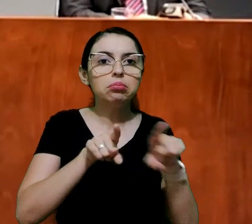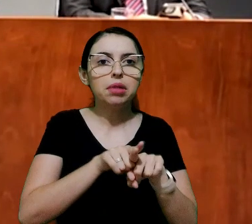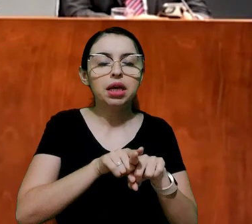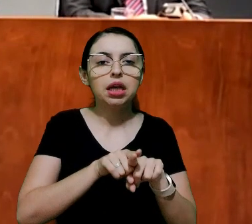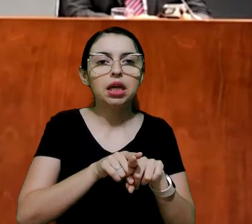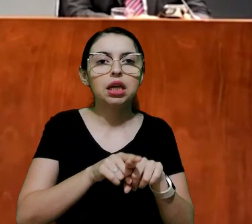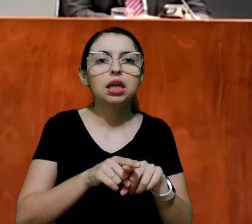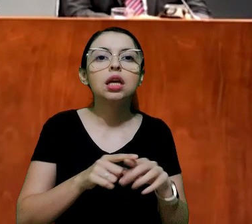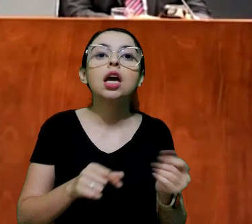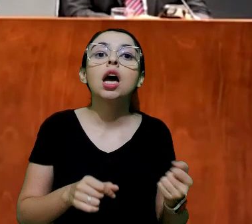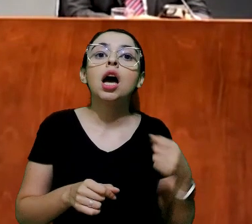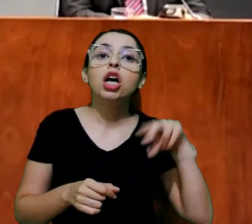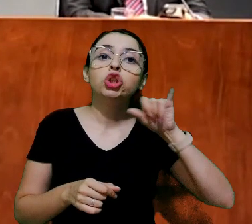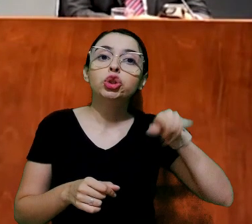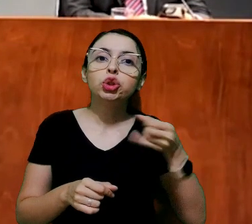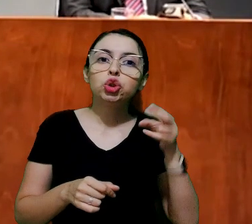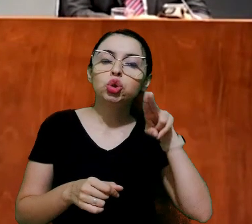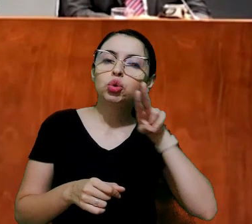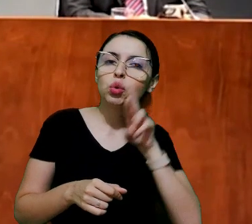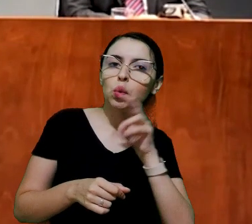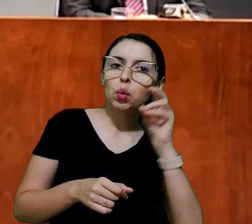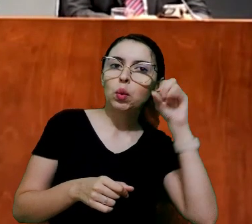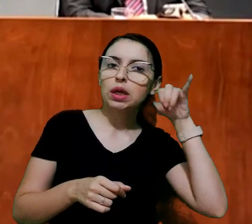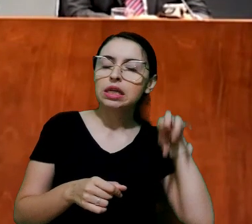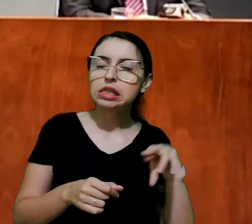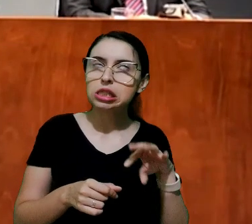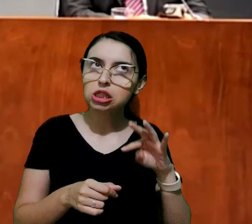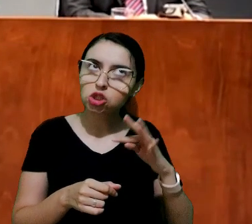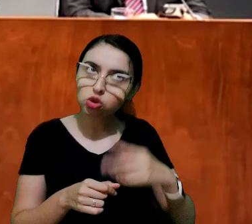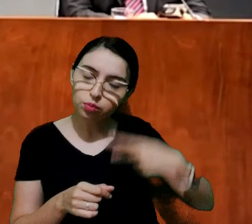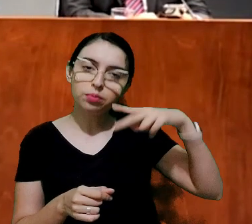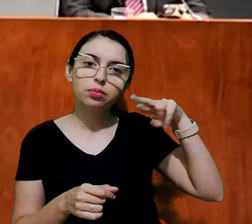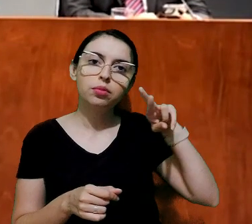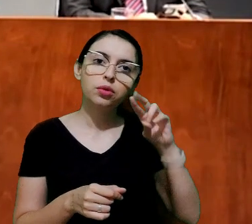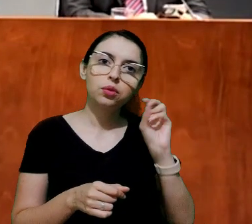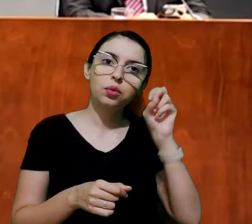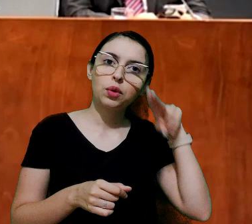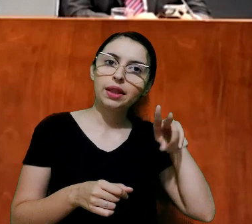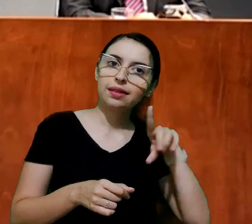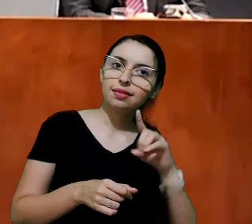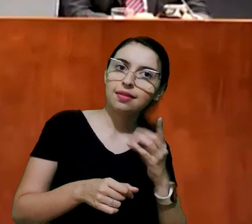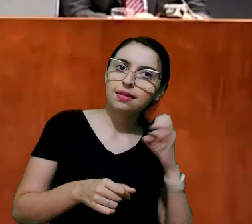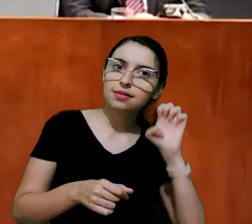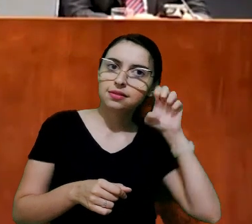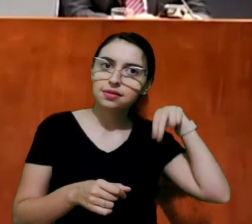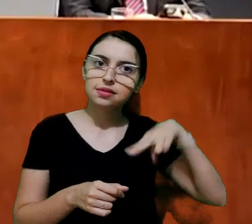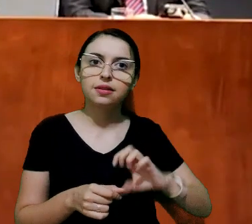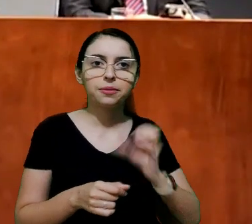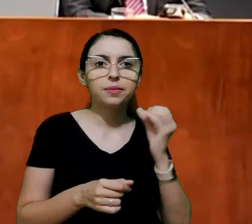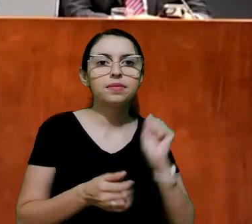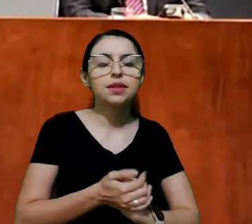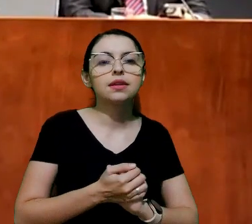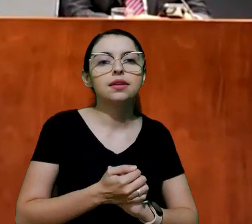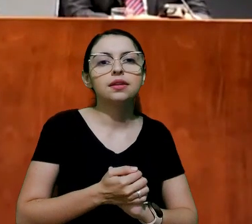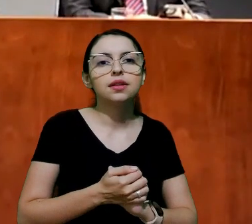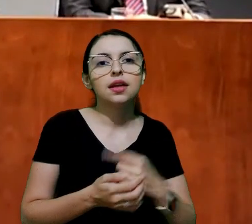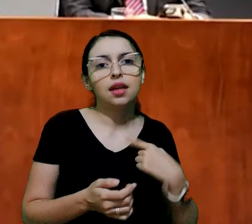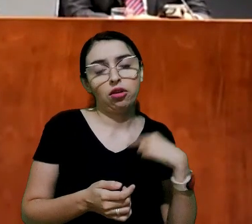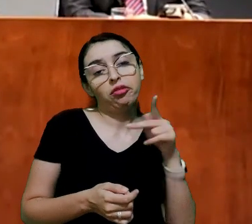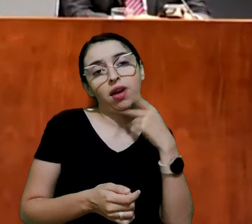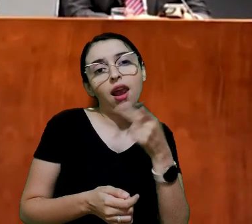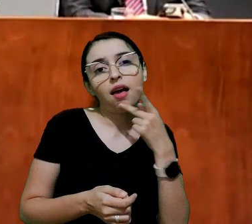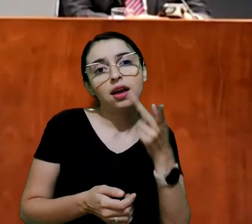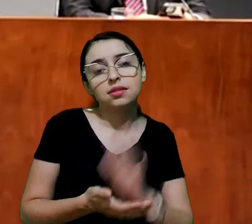no que está na lei, não é isso, professora? Como o que a jurisprudência entende sobre casamentos, sucessões hoje em